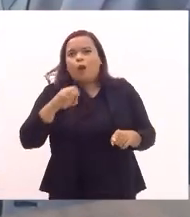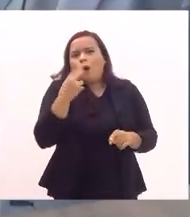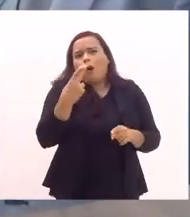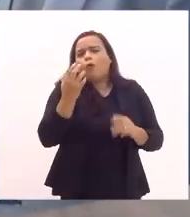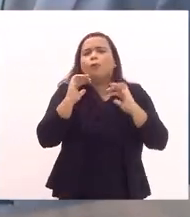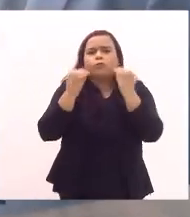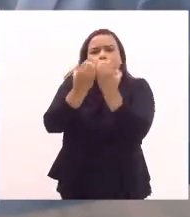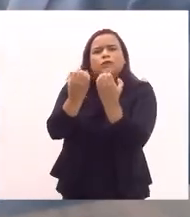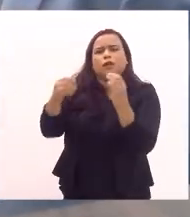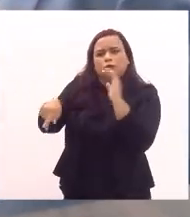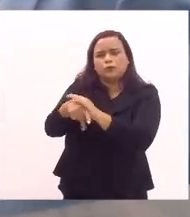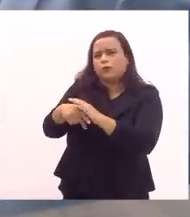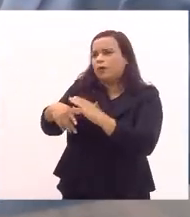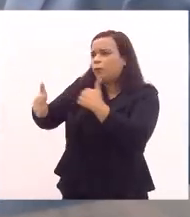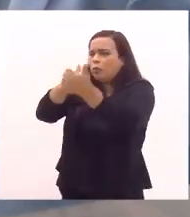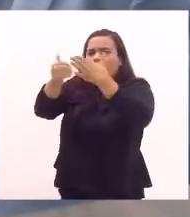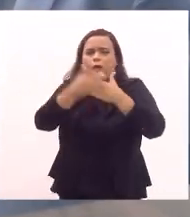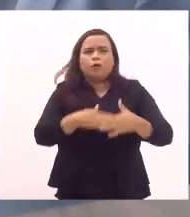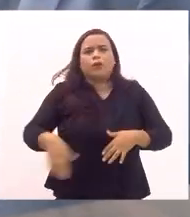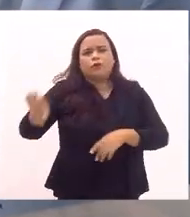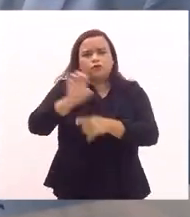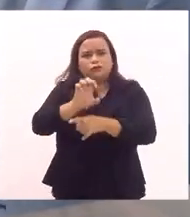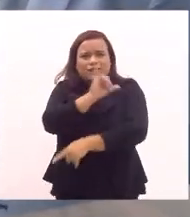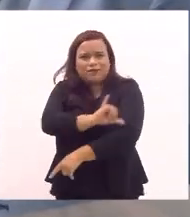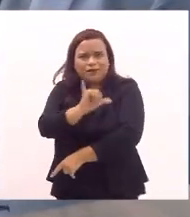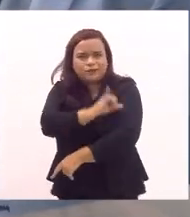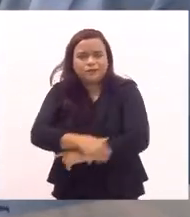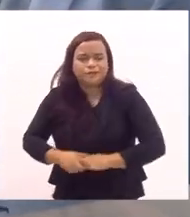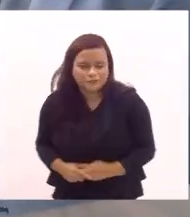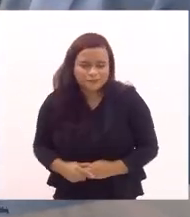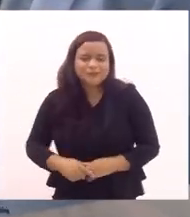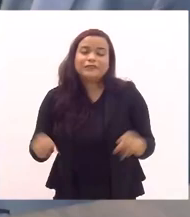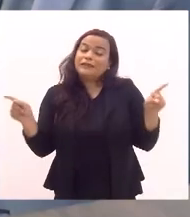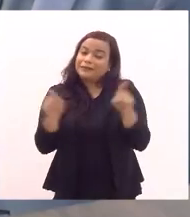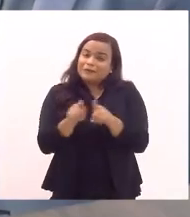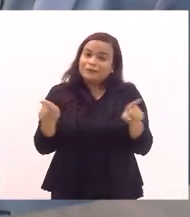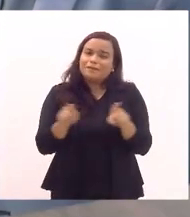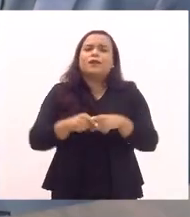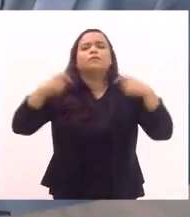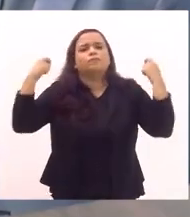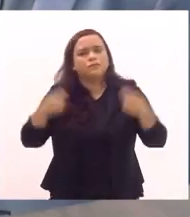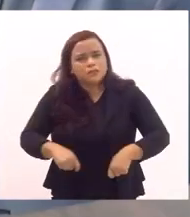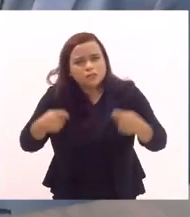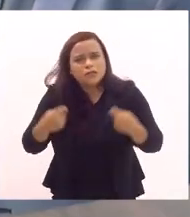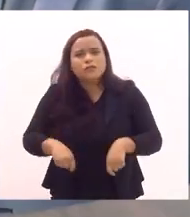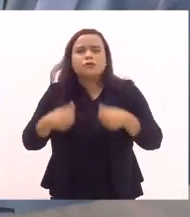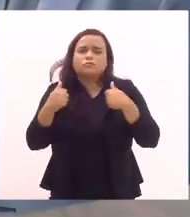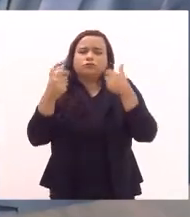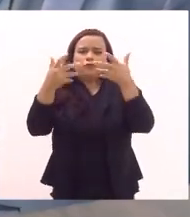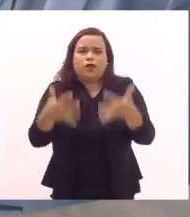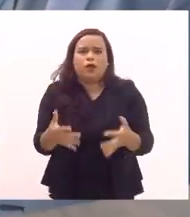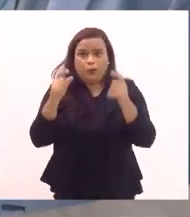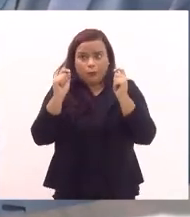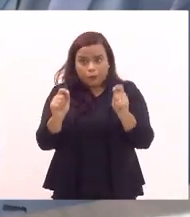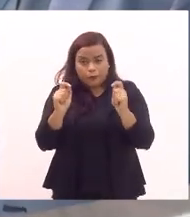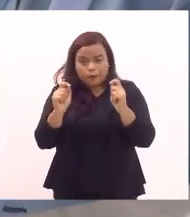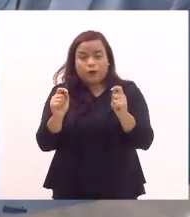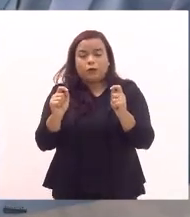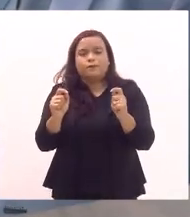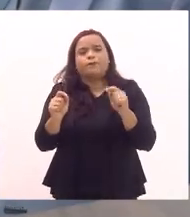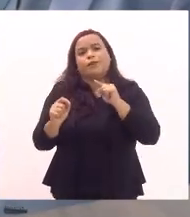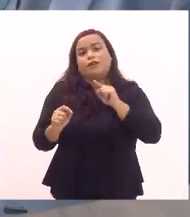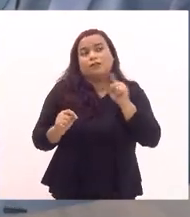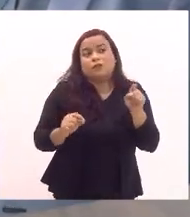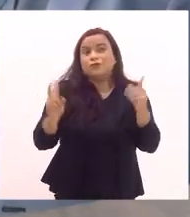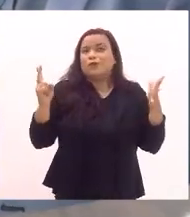comunidade do Estado do Rio de Janeiro mais do que isso senhor presidente é preciso que se diga que a partir disso